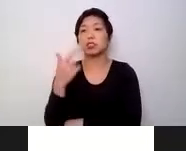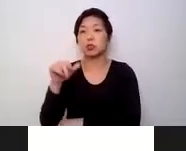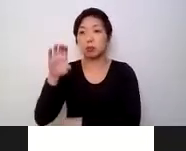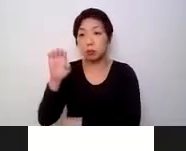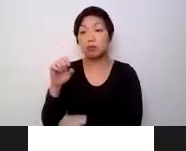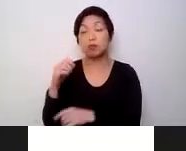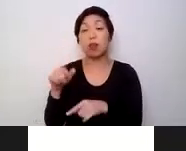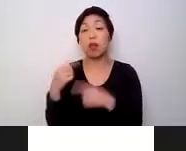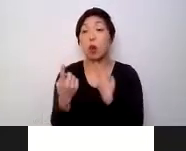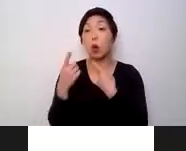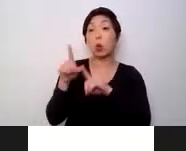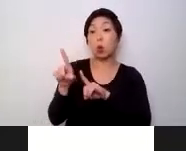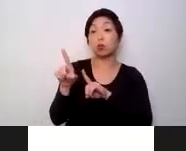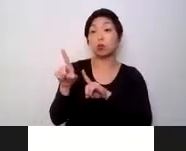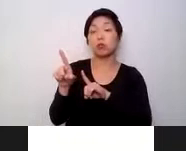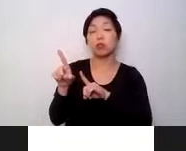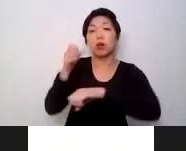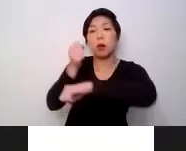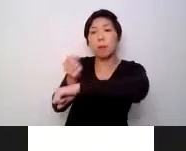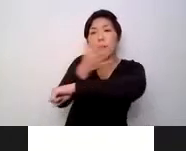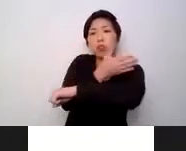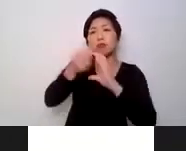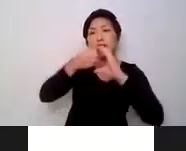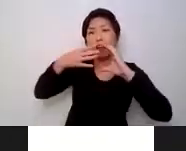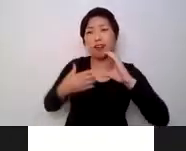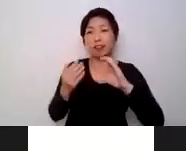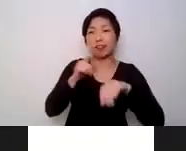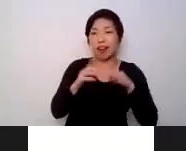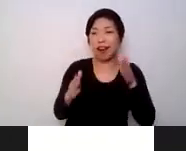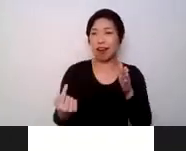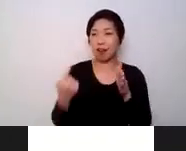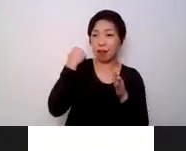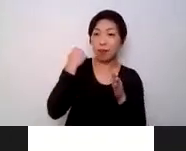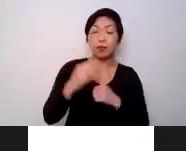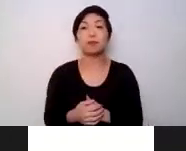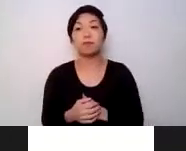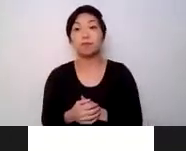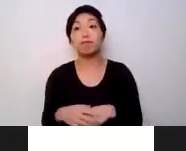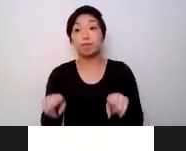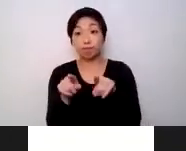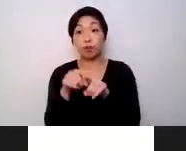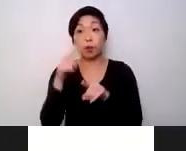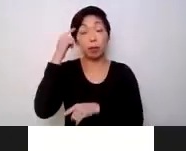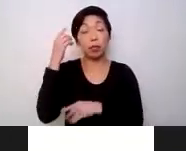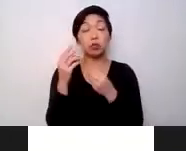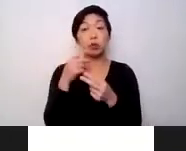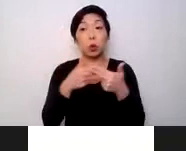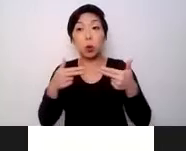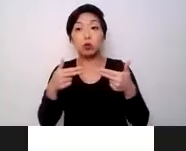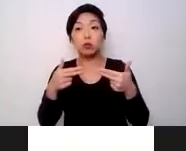os postulados modernistas da arquitetura e eles tensionam também os valores da burguesia consumista ao